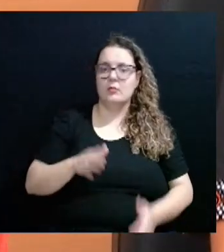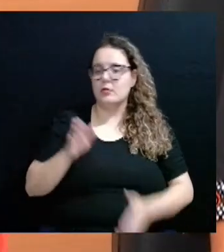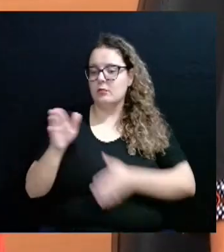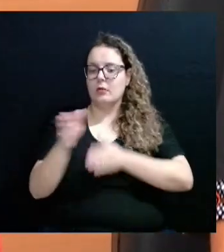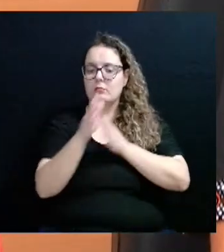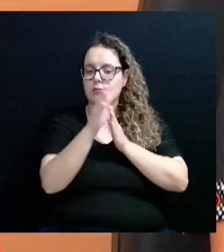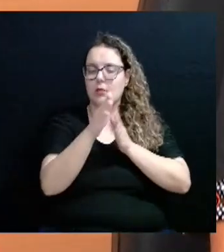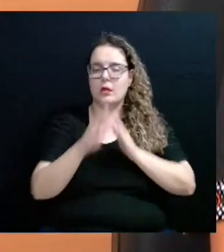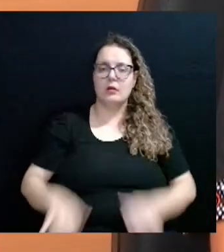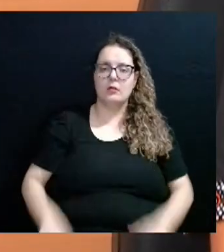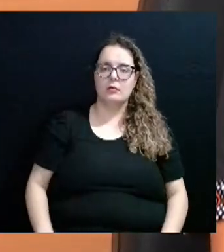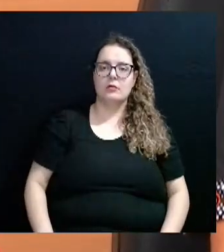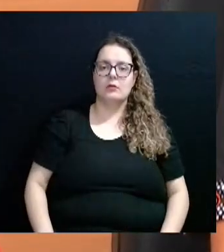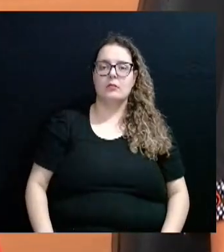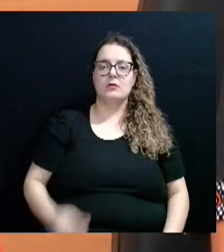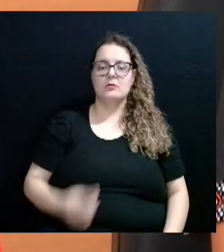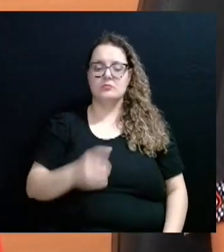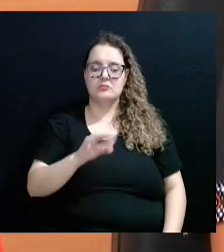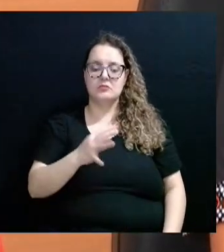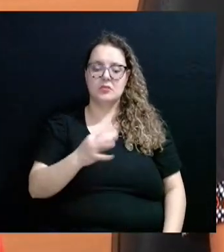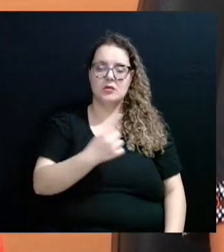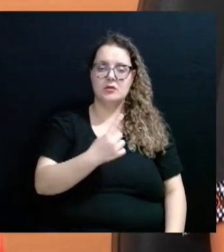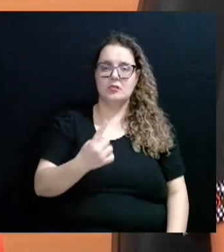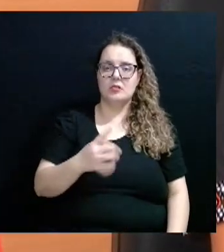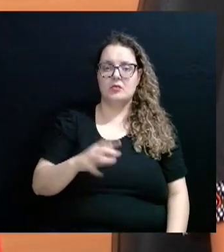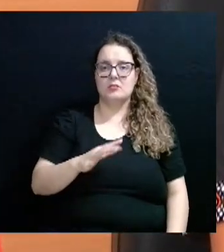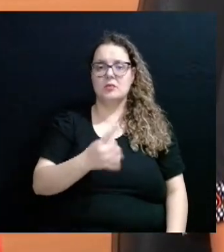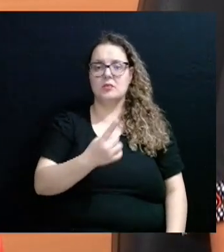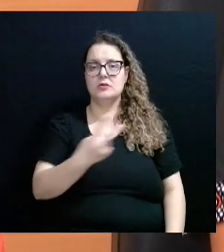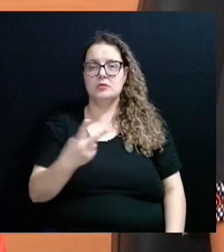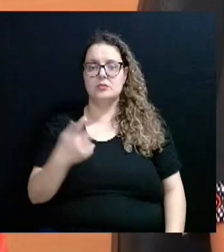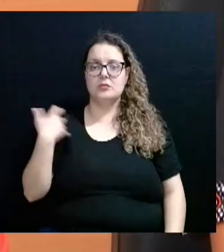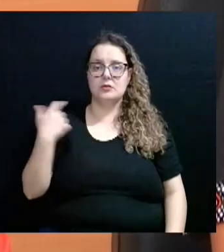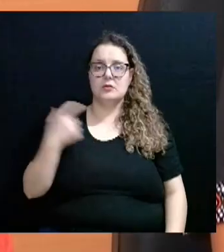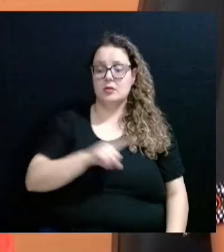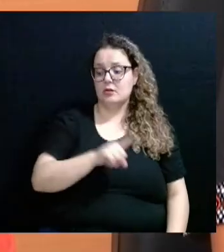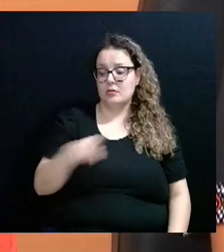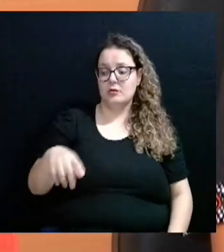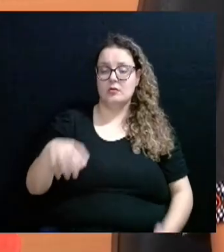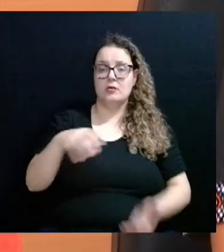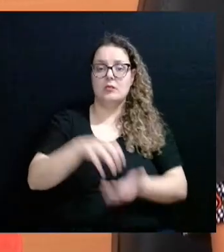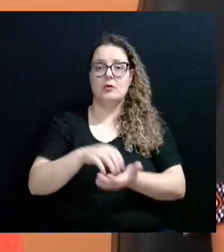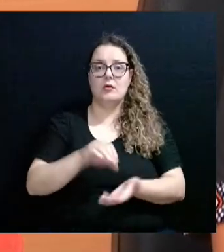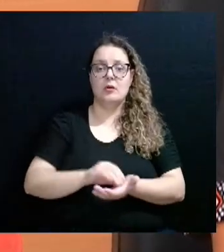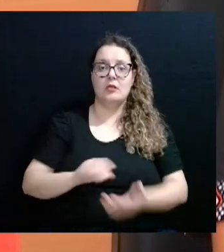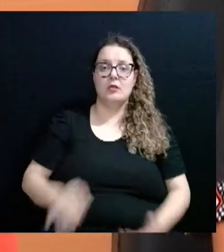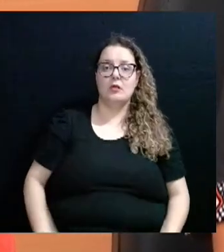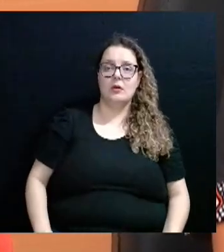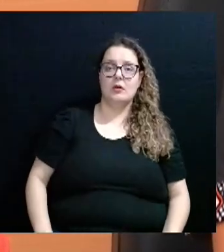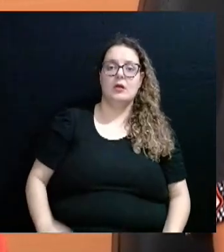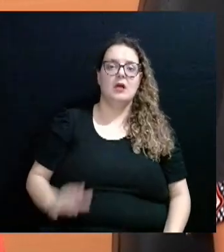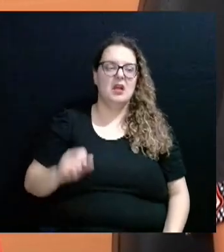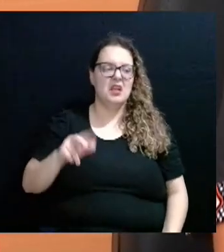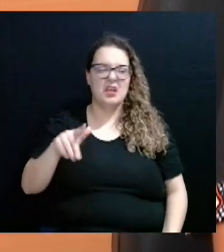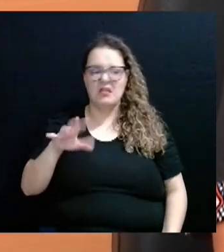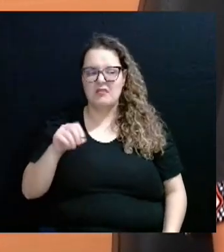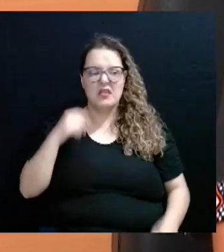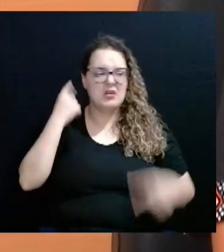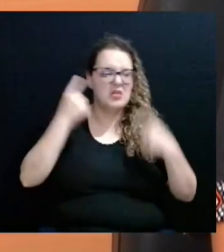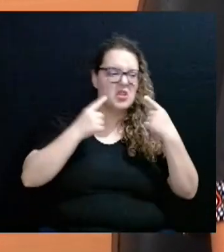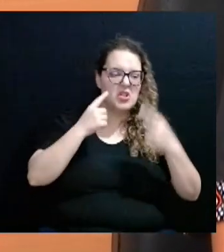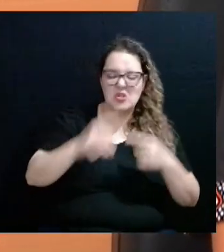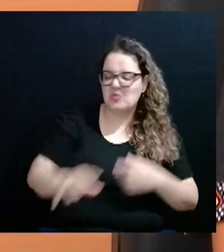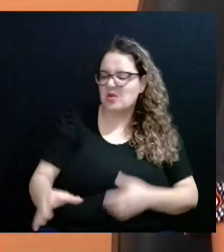11, 12 anos, indo para o centro, dando cavalo louco para comer um x-salada, pegando já uma bolacha